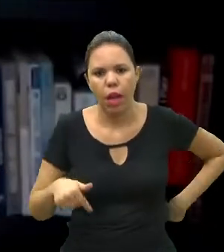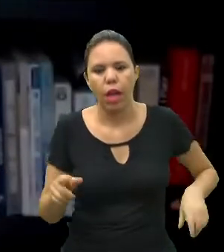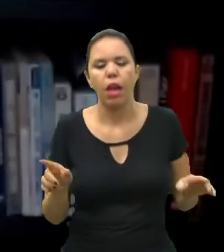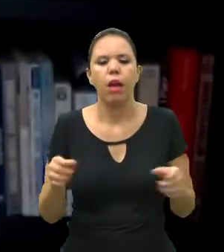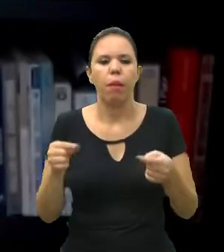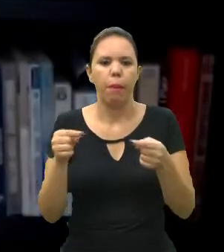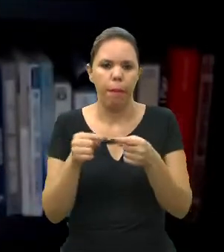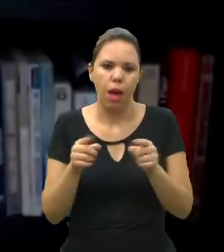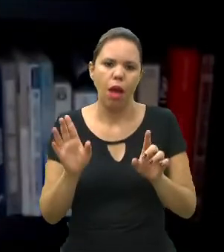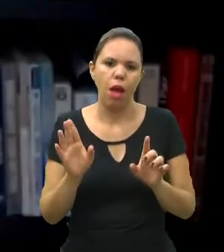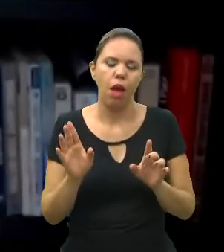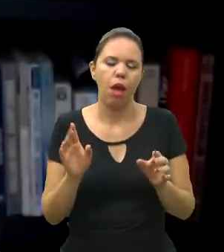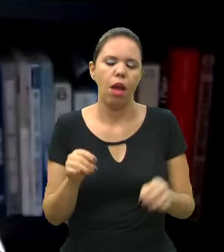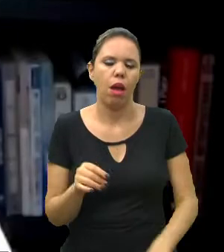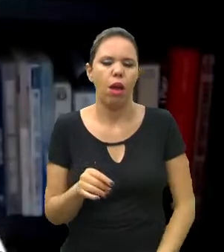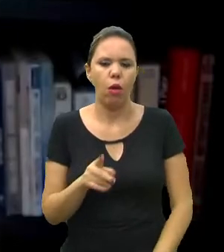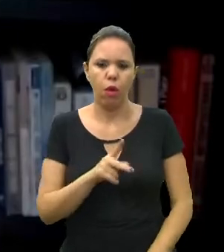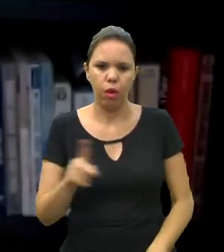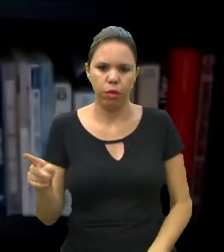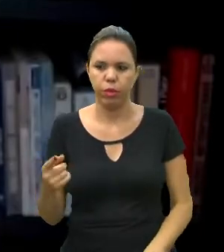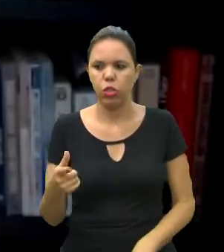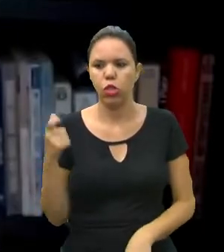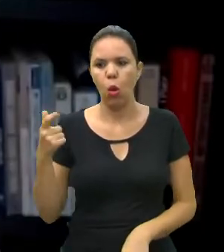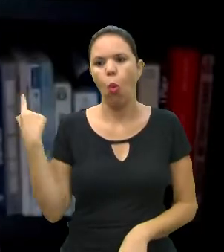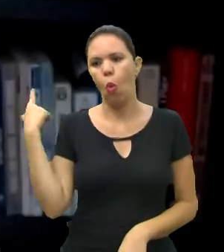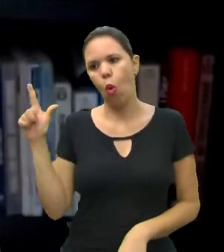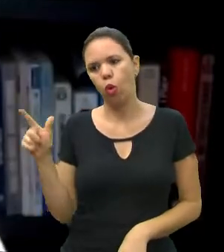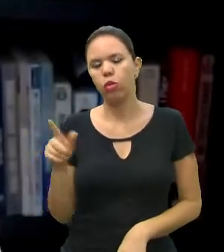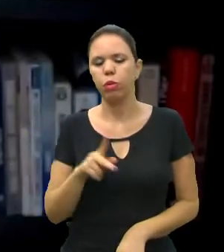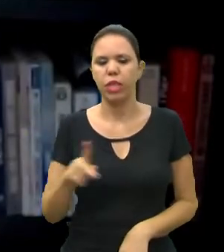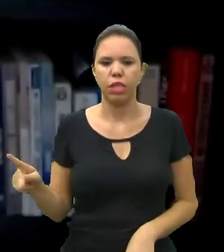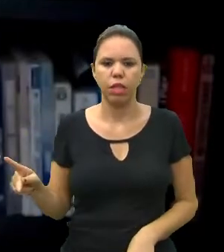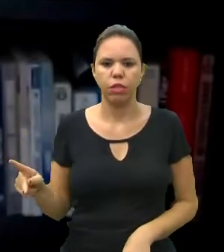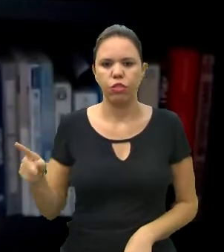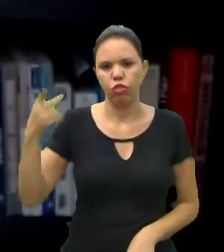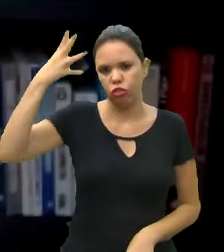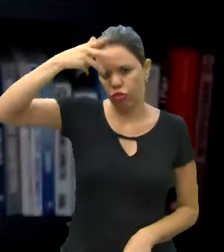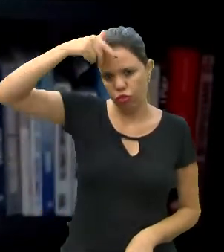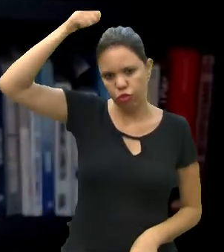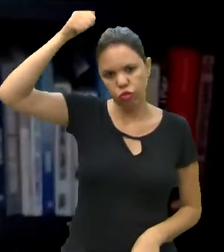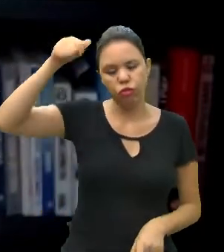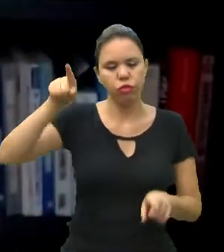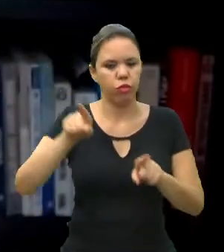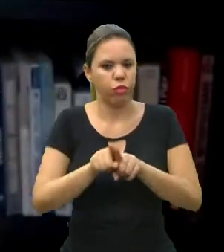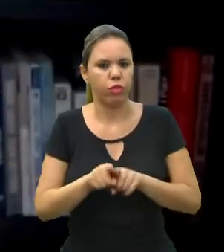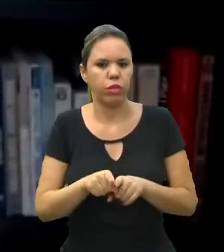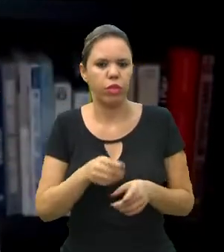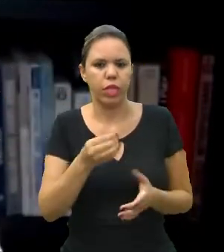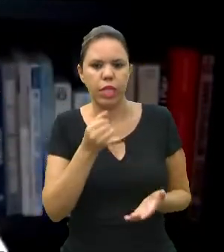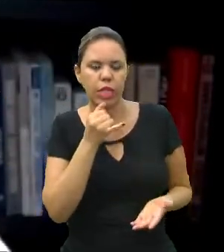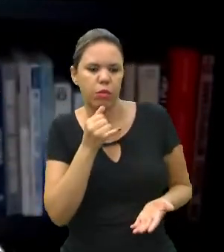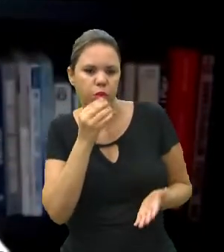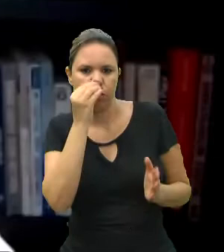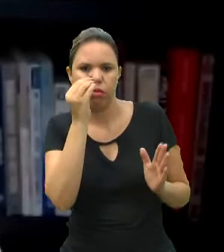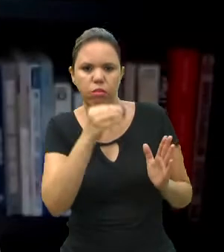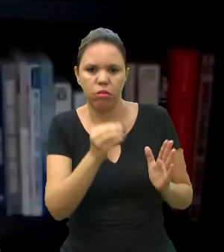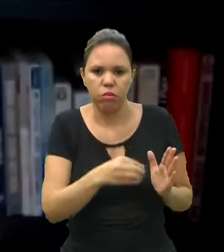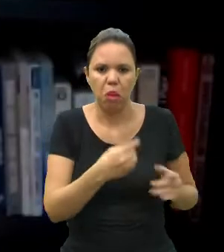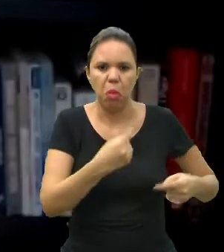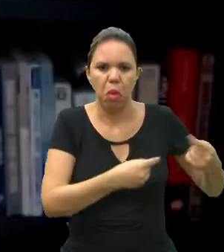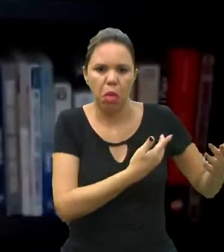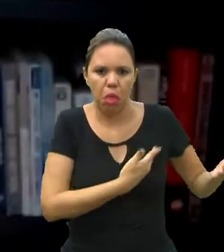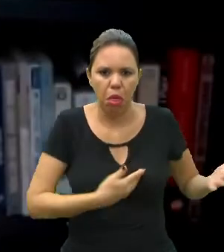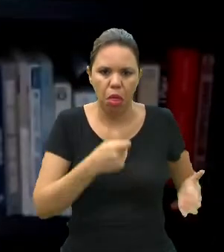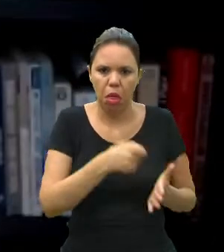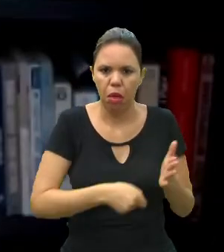mais afinada com o presidente anterior, que se baseava no negacionismo, que se baseava